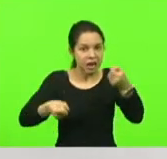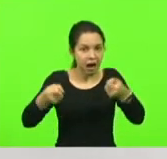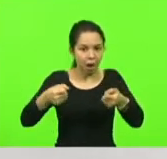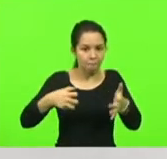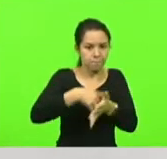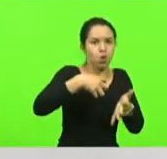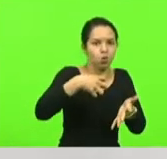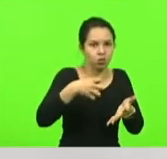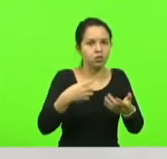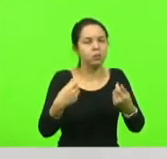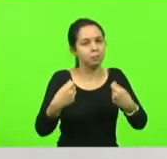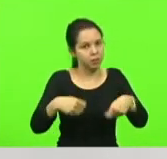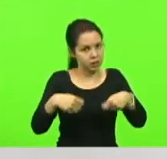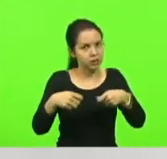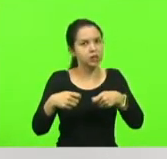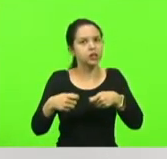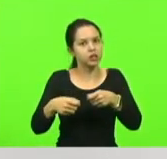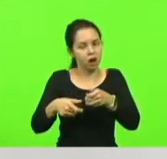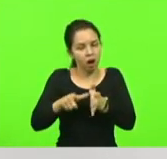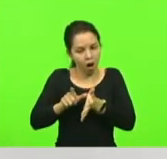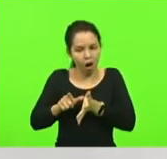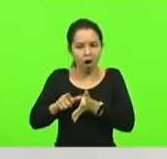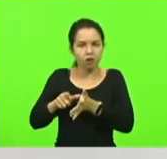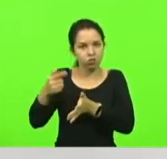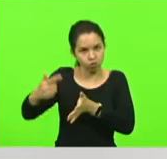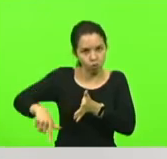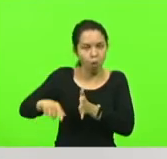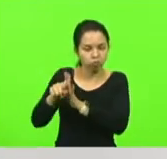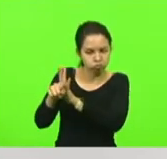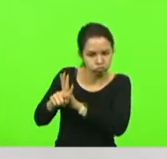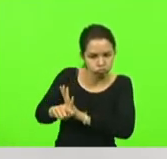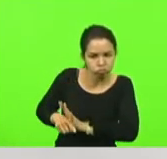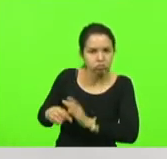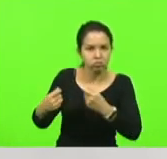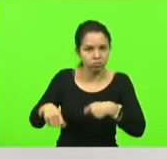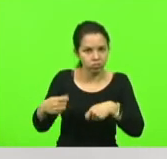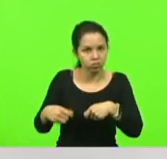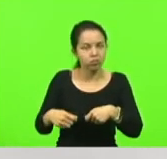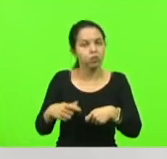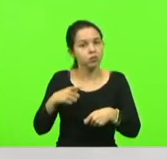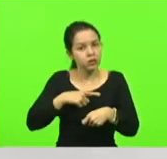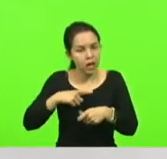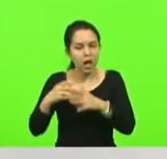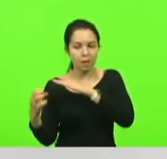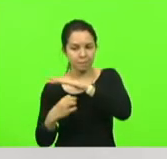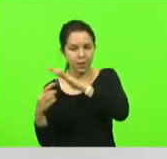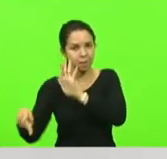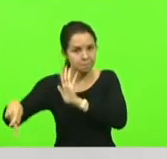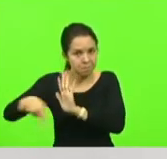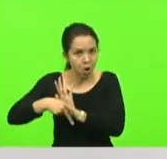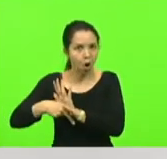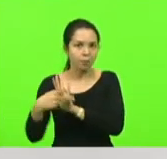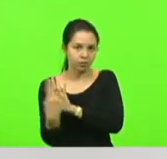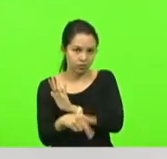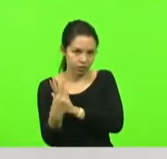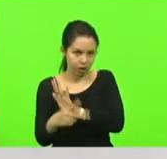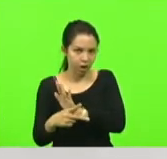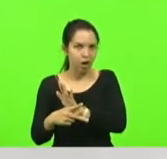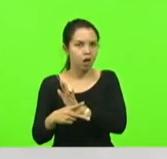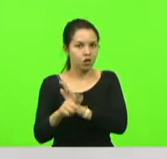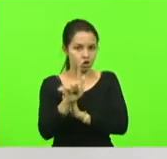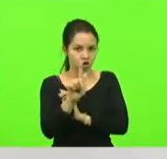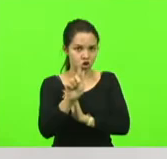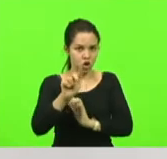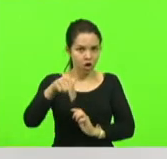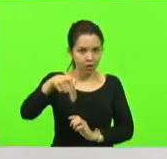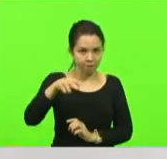inspeção. Existem, então, hoje as requalificadoras desses cilindros de GNV, que são empresas